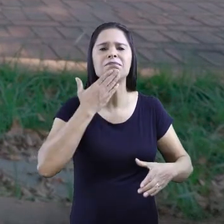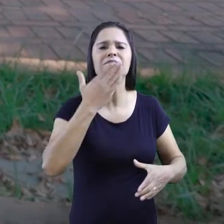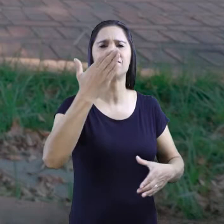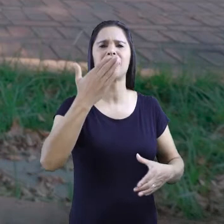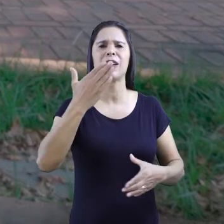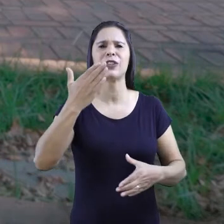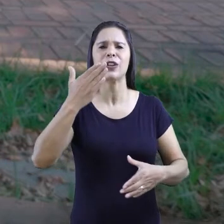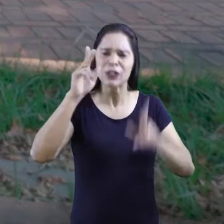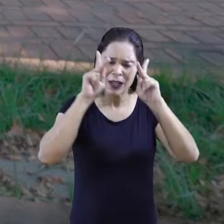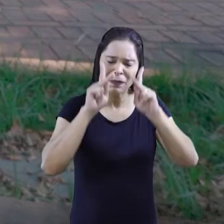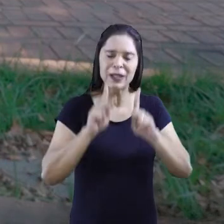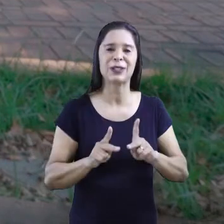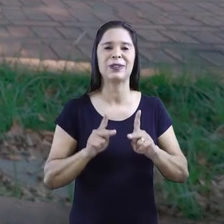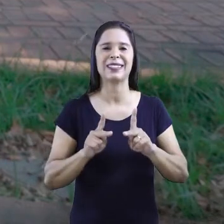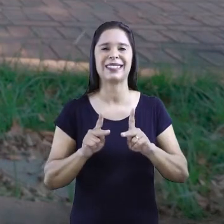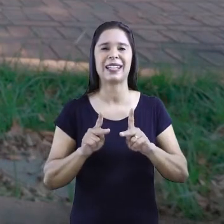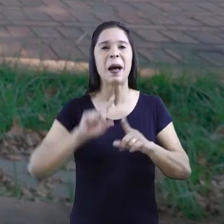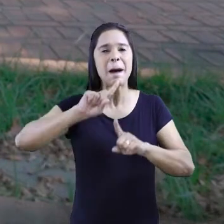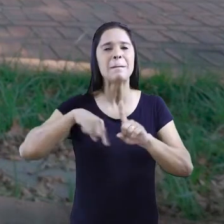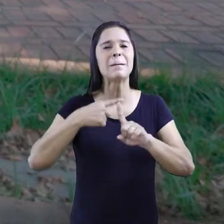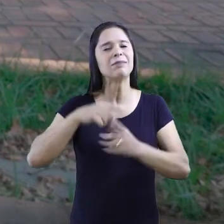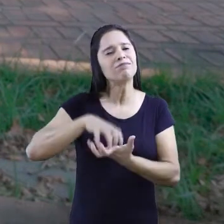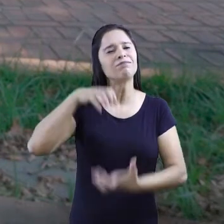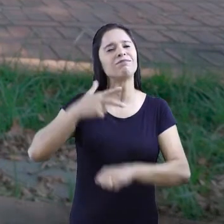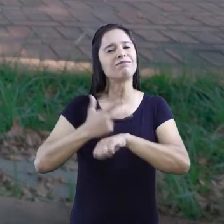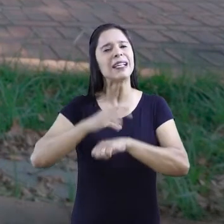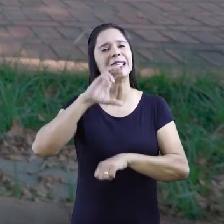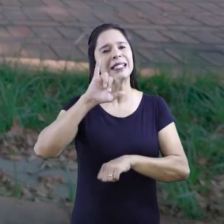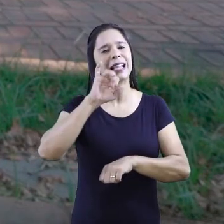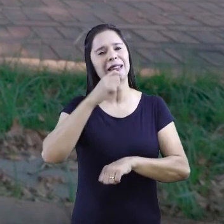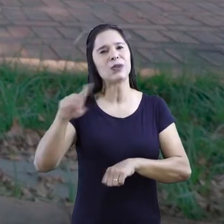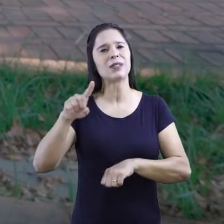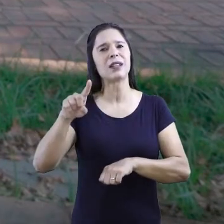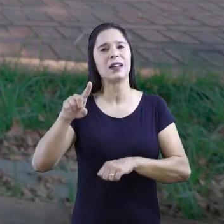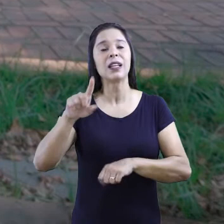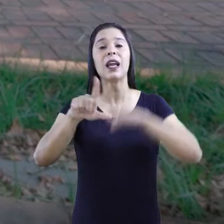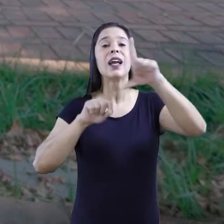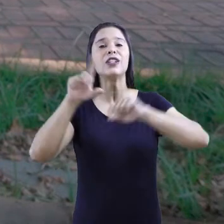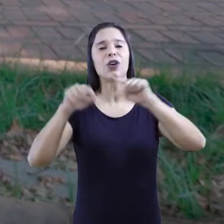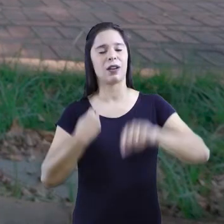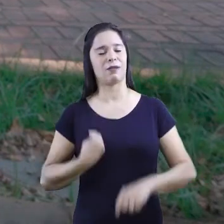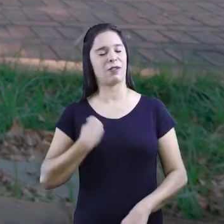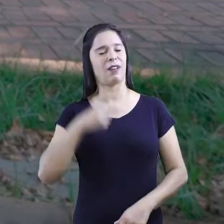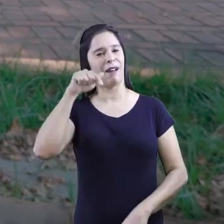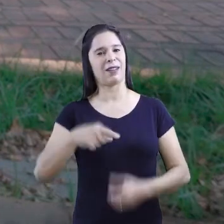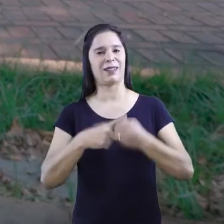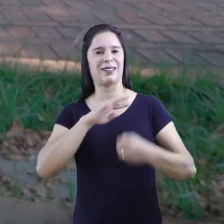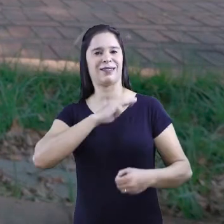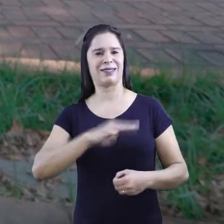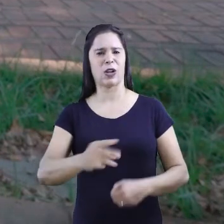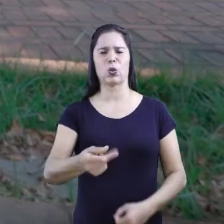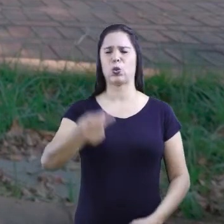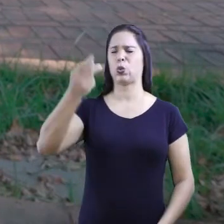bairro, tenham esse privilégio de serem pessoas mais velhas, cidadãos mesmo, que optaram